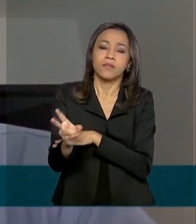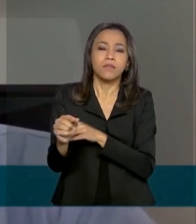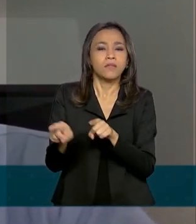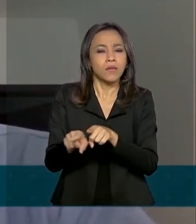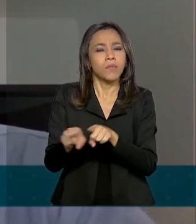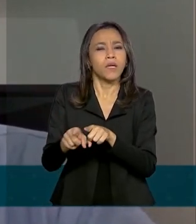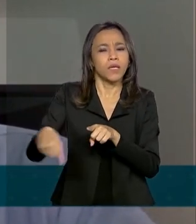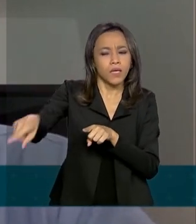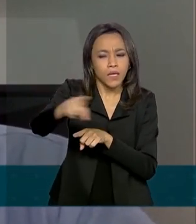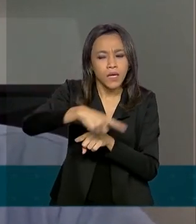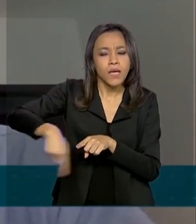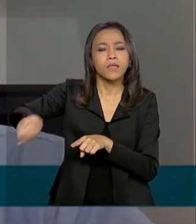construção para um número positivo. Obrigado. Obrigado.